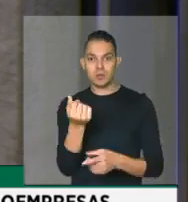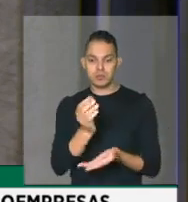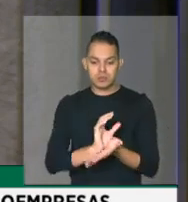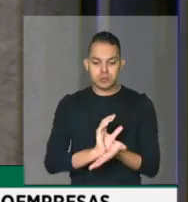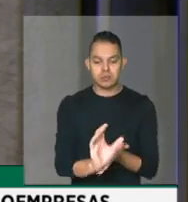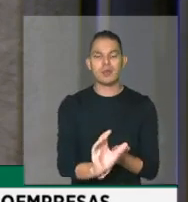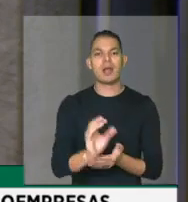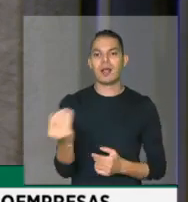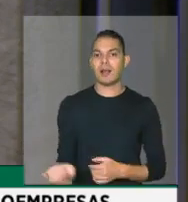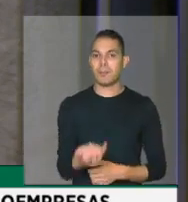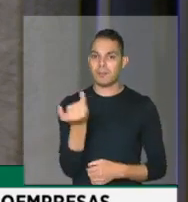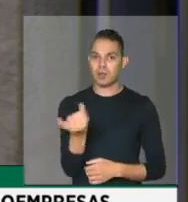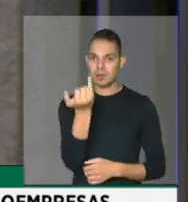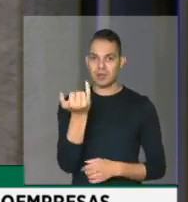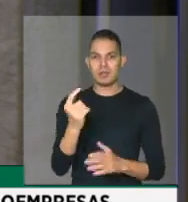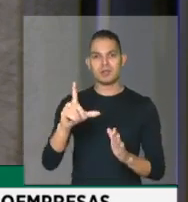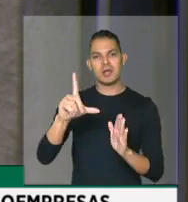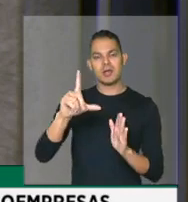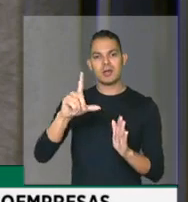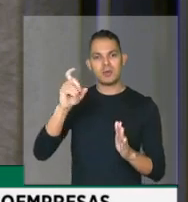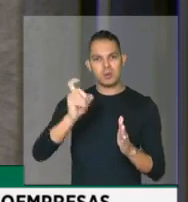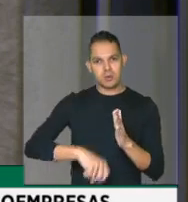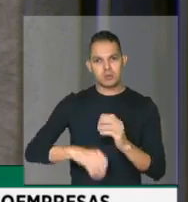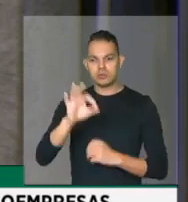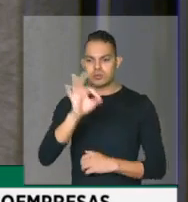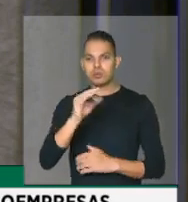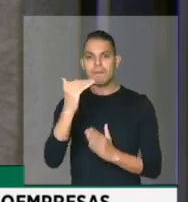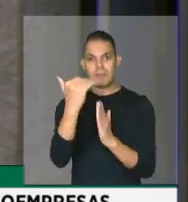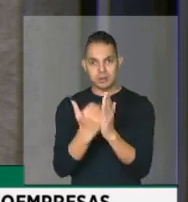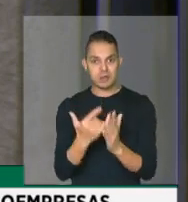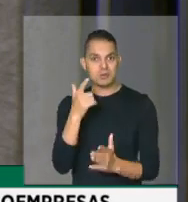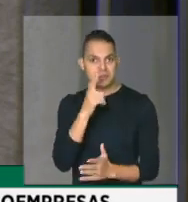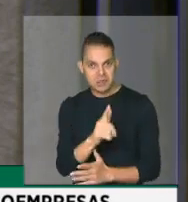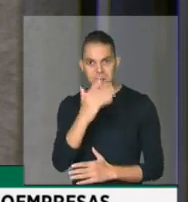União. Isso é muito importante, nós conseguimos baixar a taxa de juros com isso. Então, muito